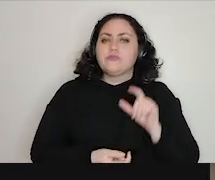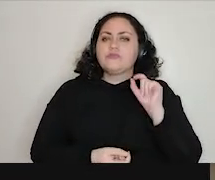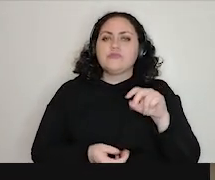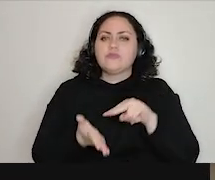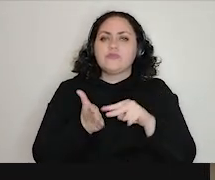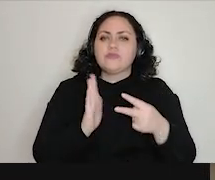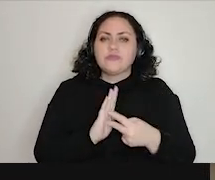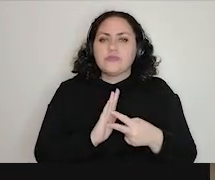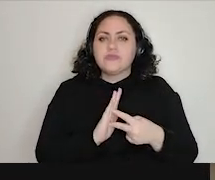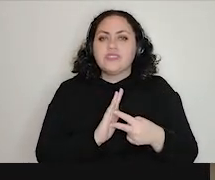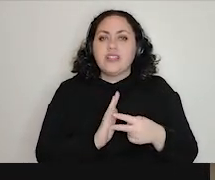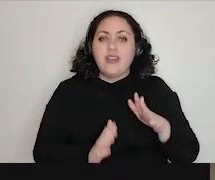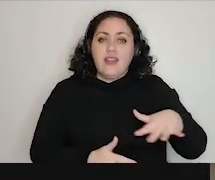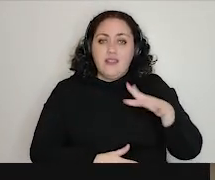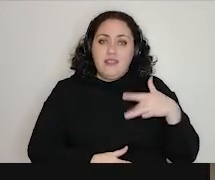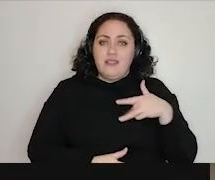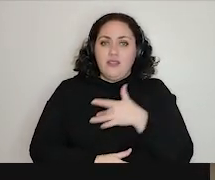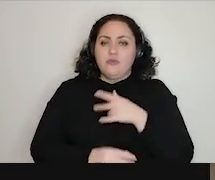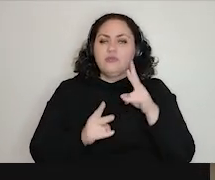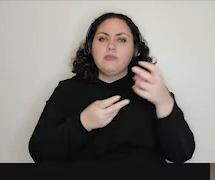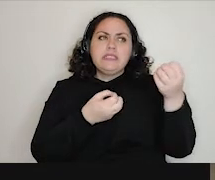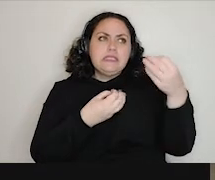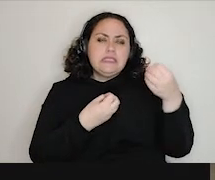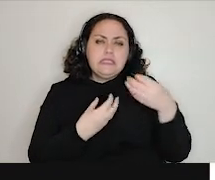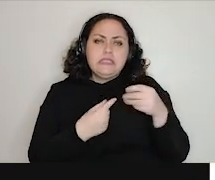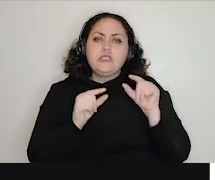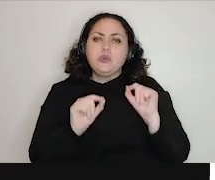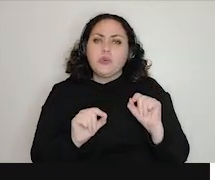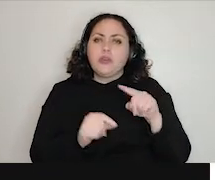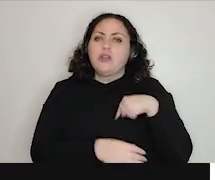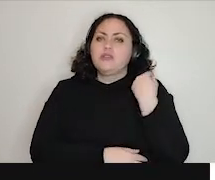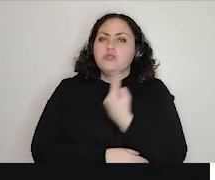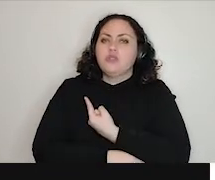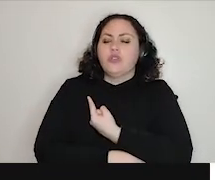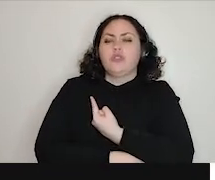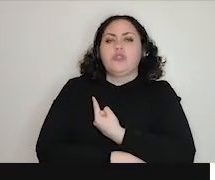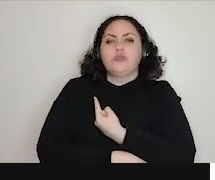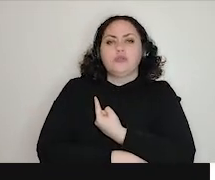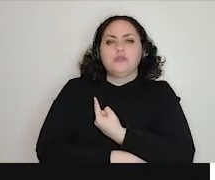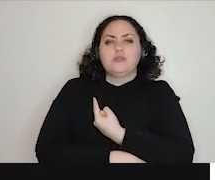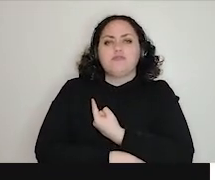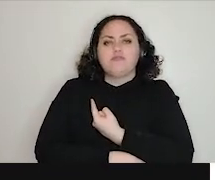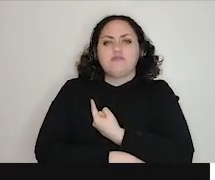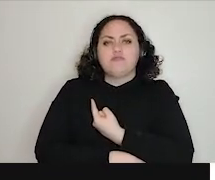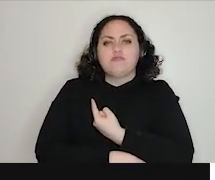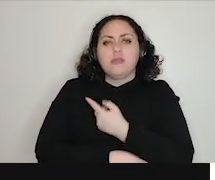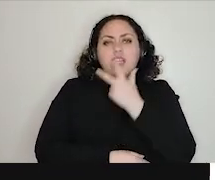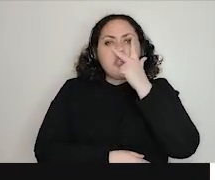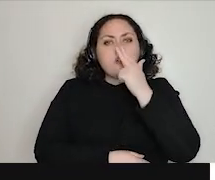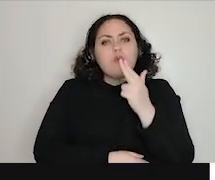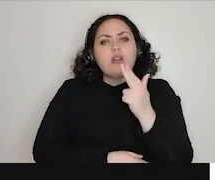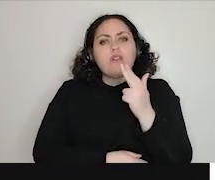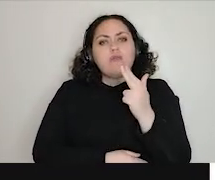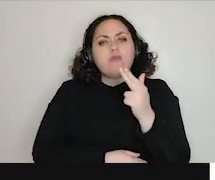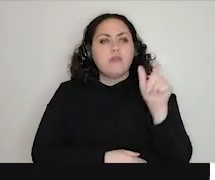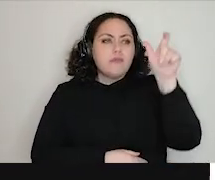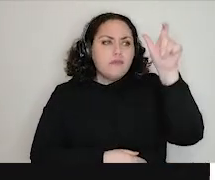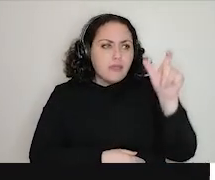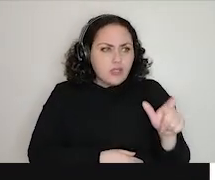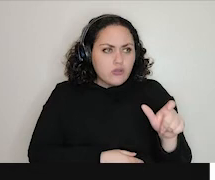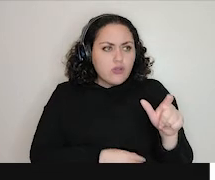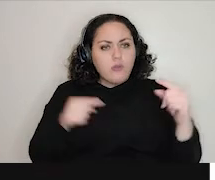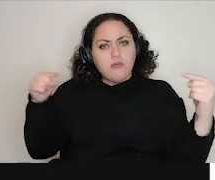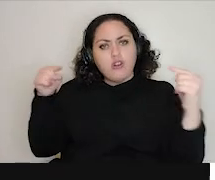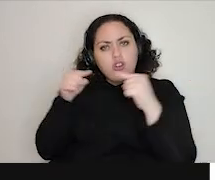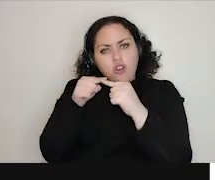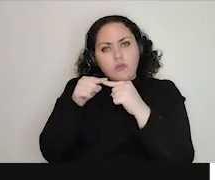isso? Que a gente é educado na saúde, muitas vezes, para prescrever, né, para a gente conseguir enquadrar as